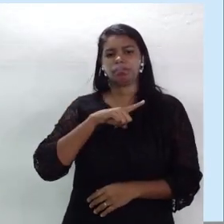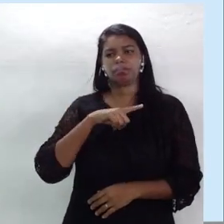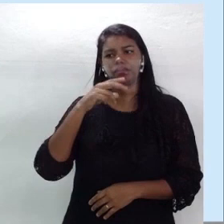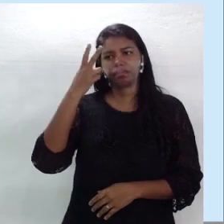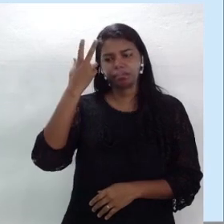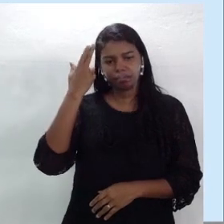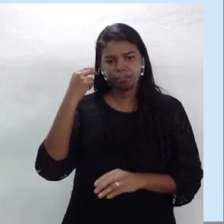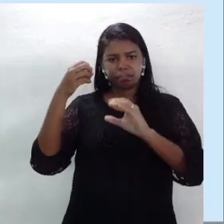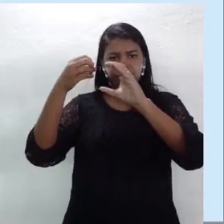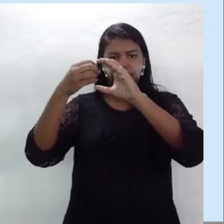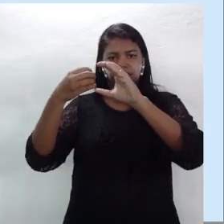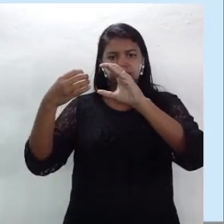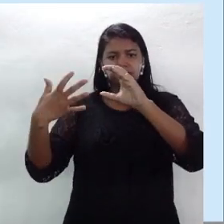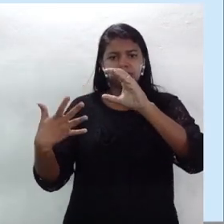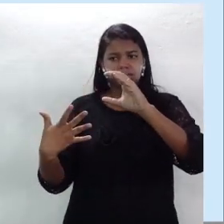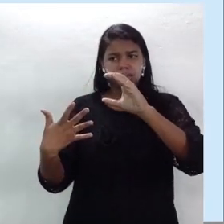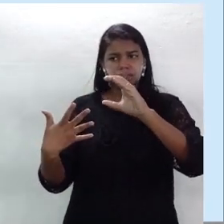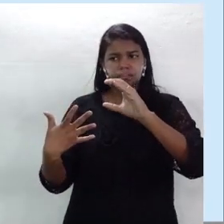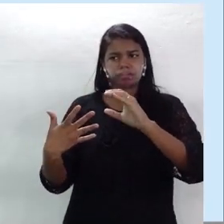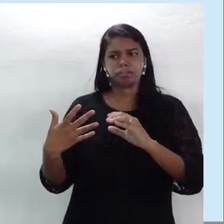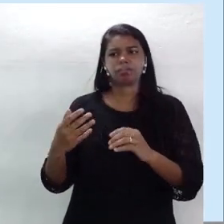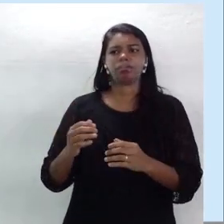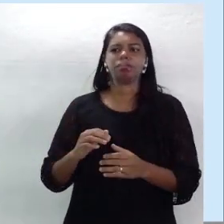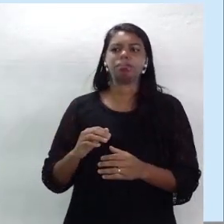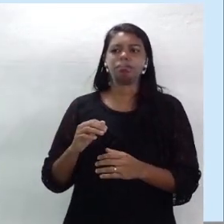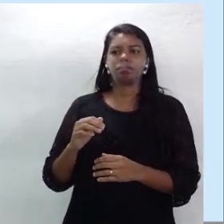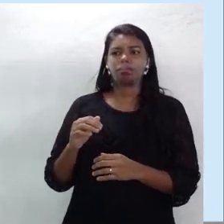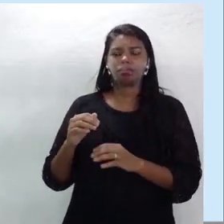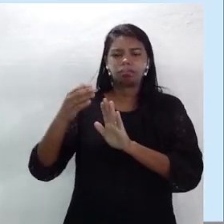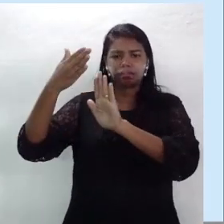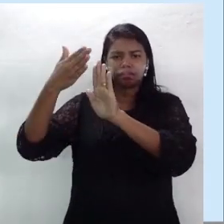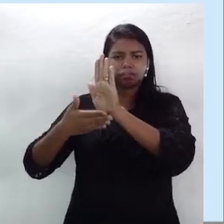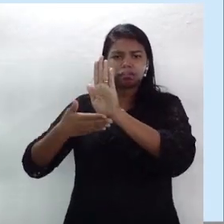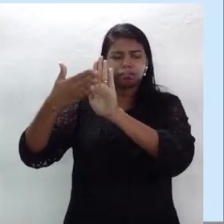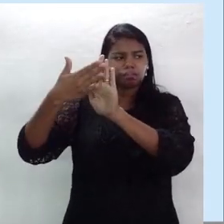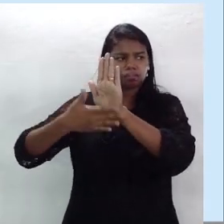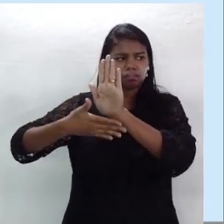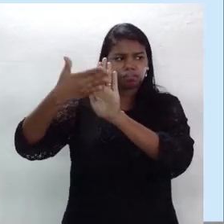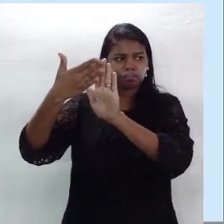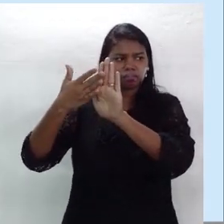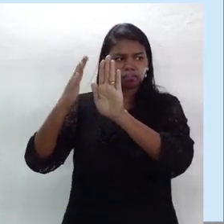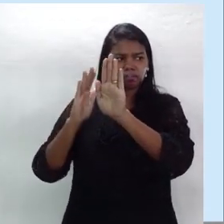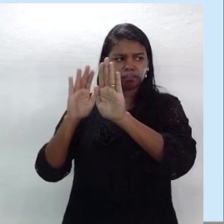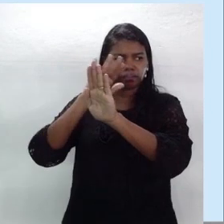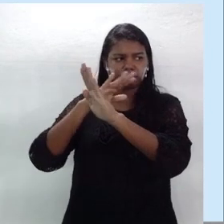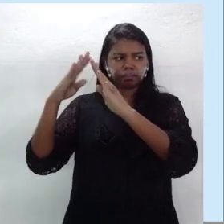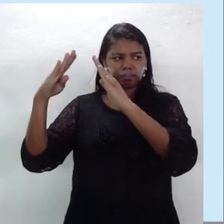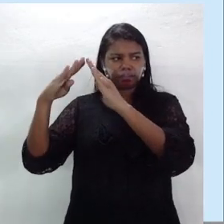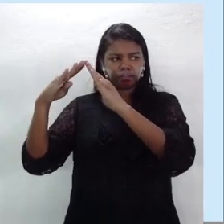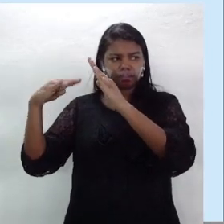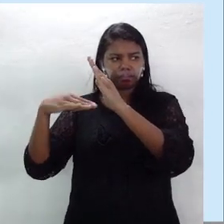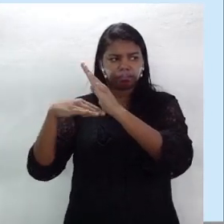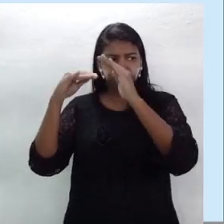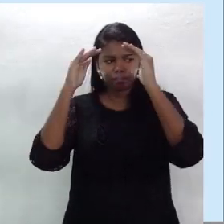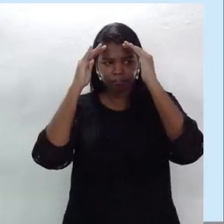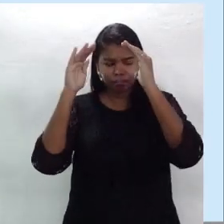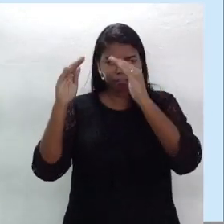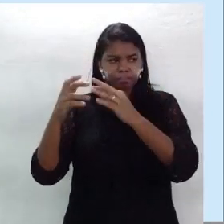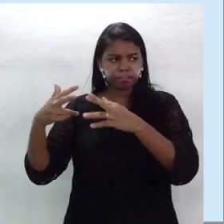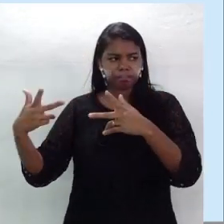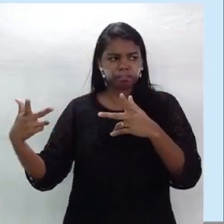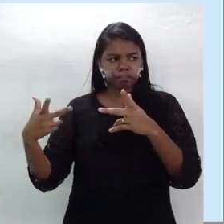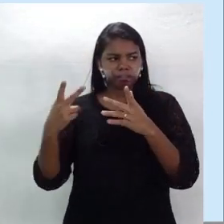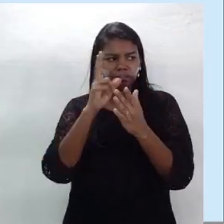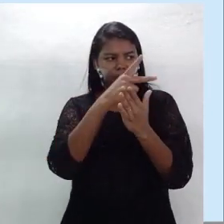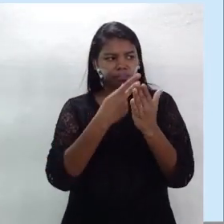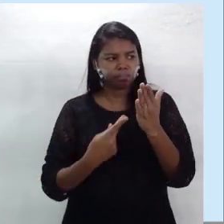mesmas características de vértices, arestas e faces, agora obedecendo outros tipos de